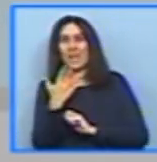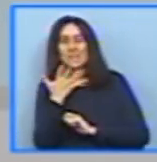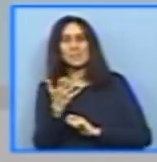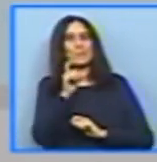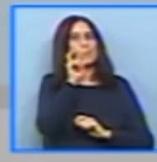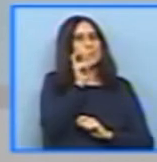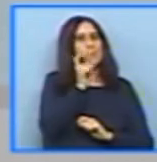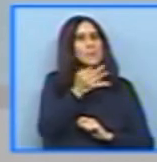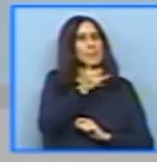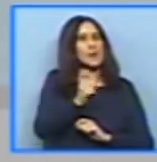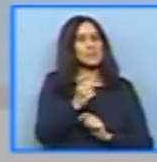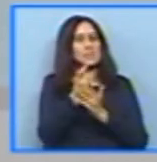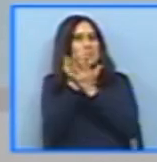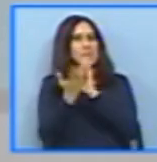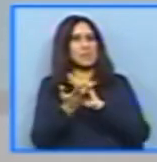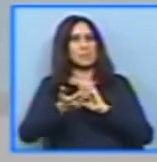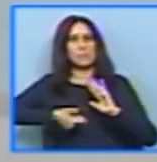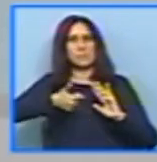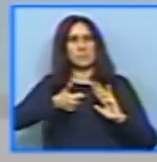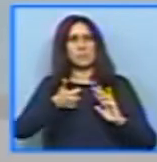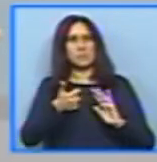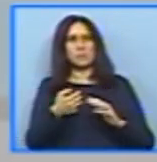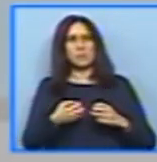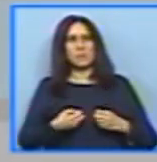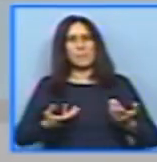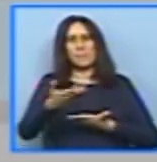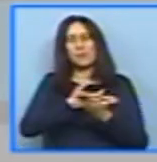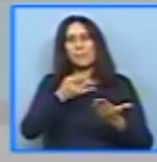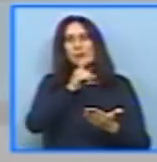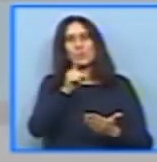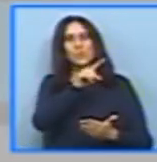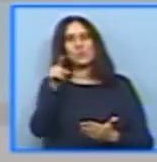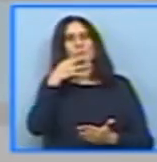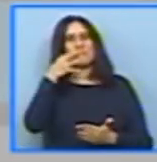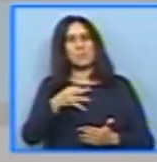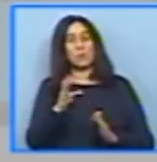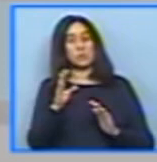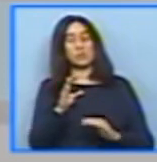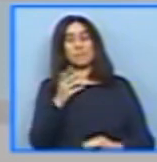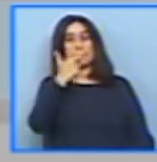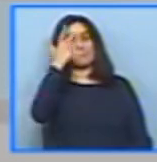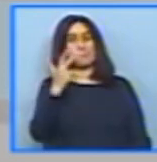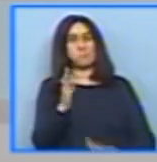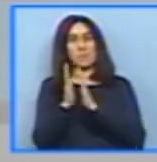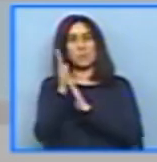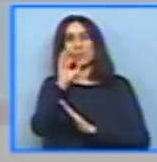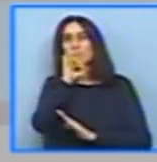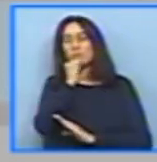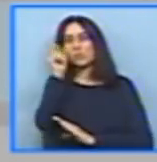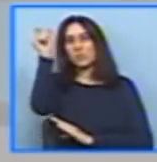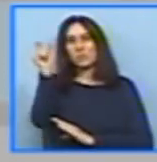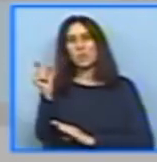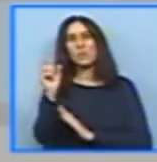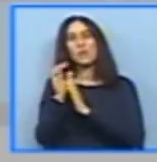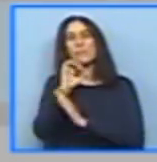conforto, na paz, etc. E principalmente depois partilhando essa paz com todos. Ou seja, o mistério da plenitude de Deus é um mistério que convida